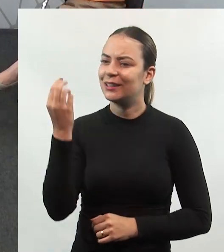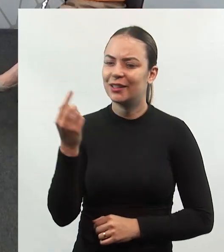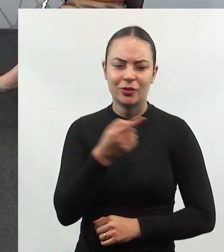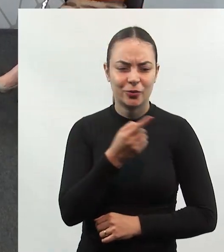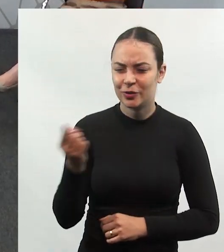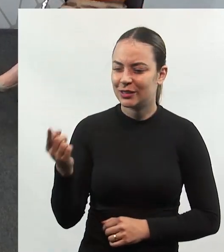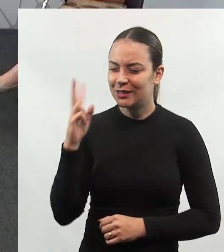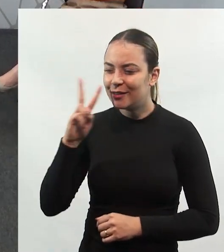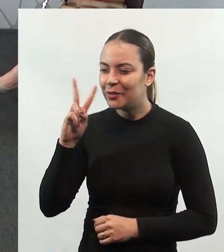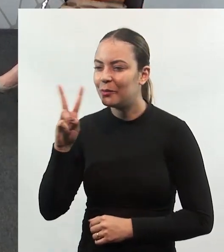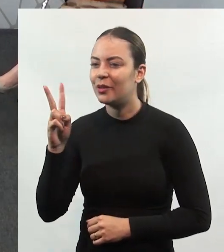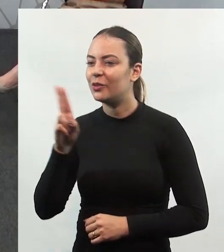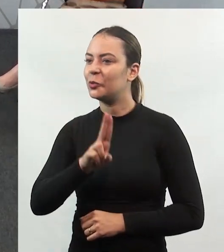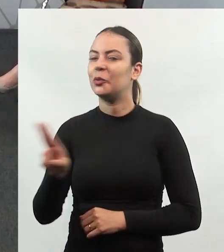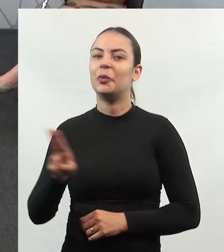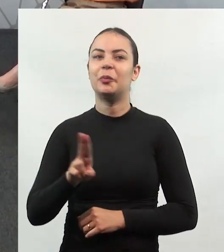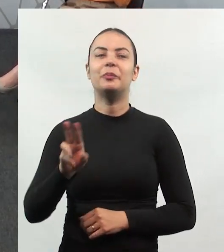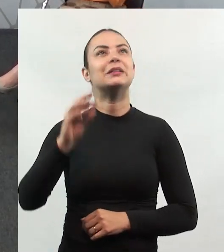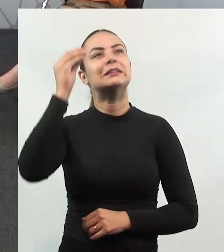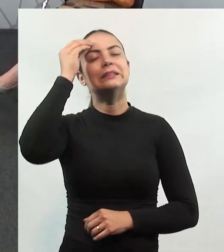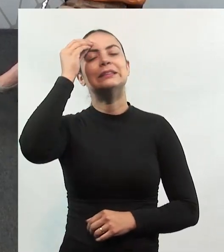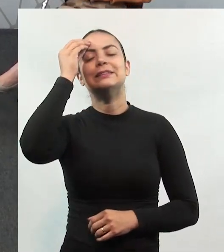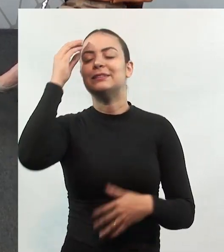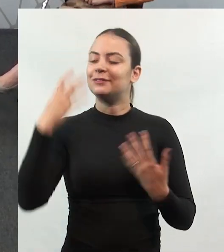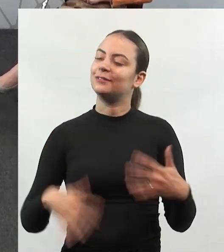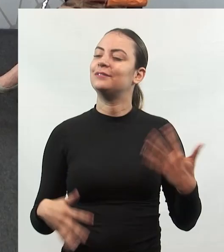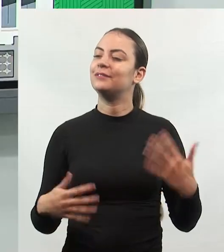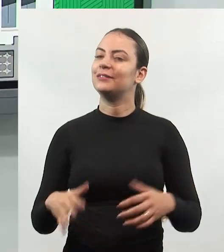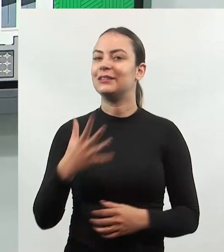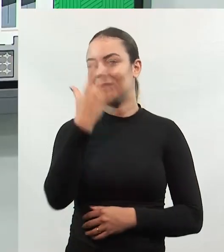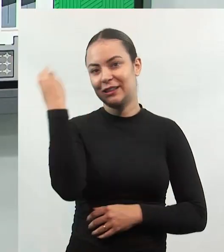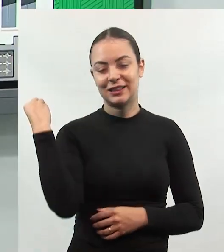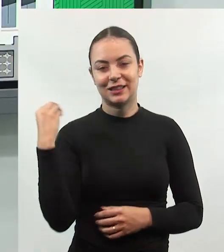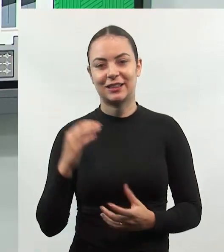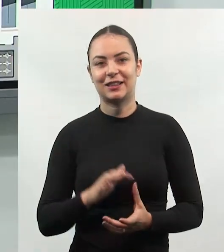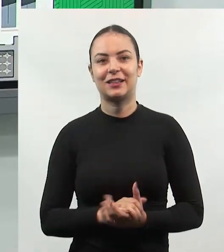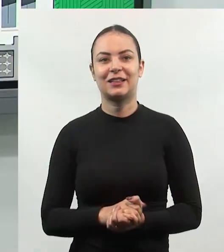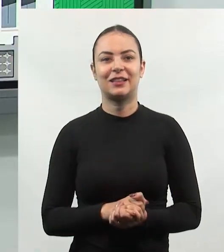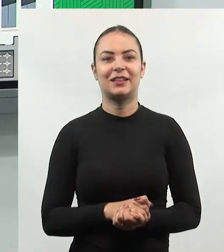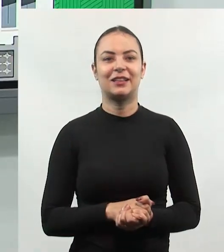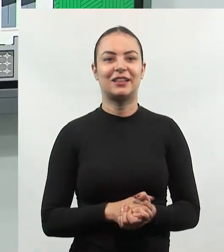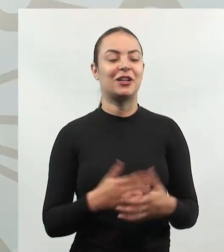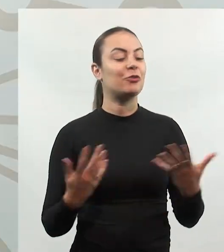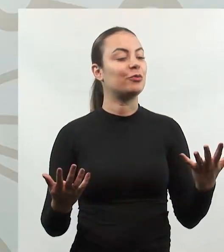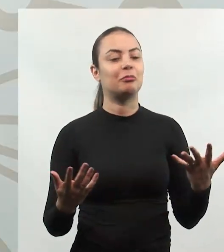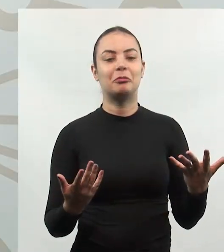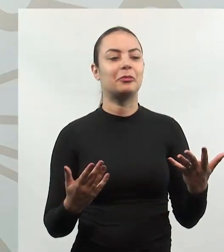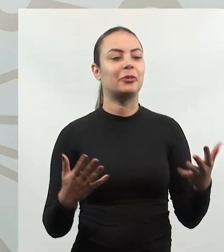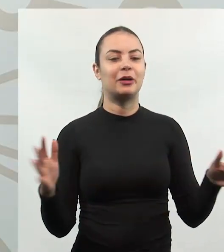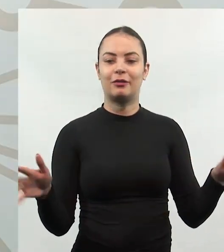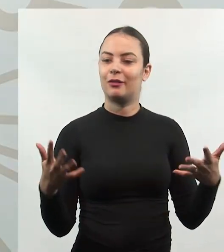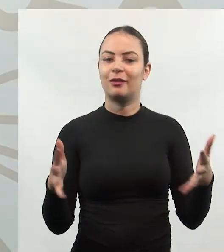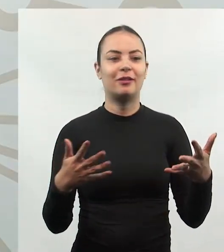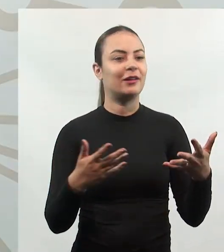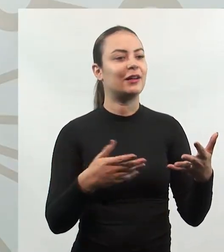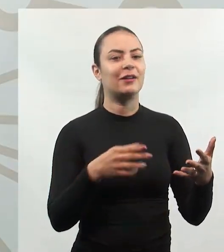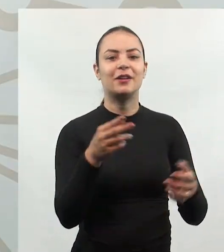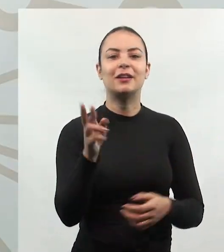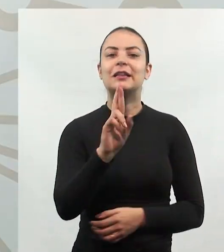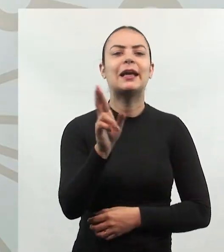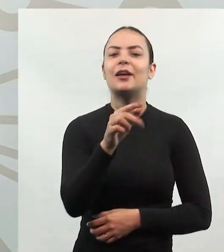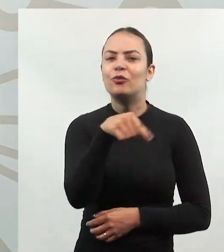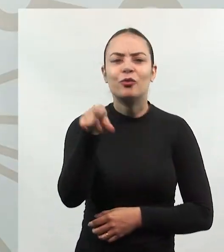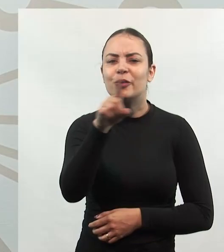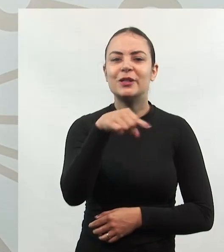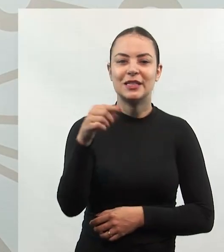Sandro, não. Eu tinha falado pra ele. E eu lembro desse professor que usava esse cabelo e... Então vamos fazer uma campanha aqui para tentar achar